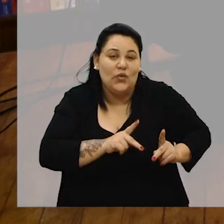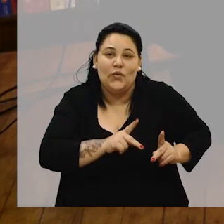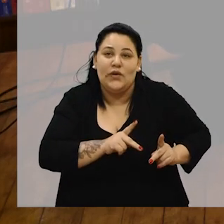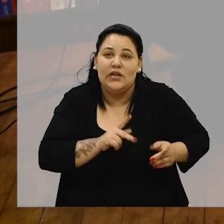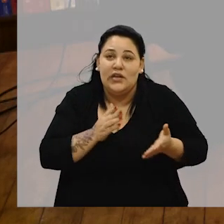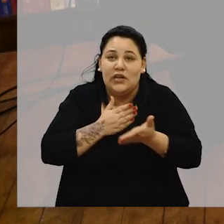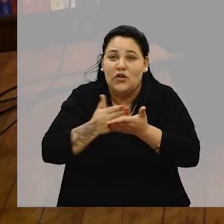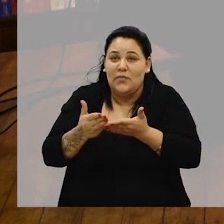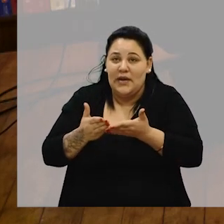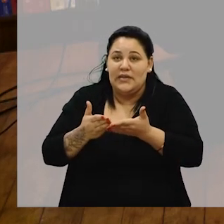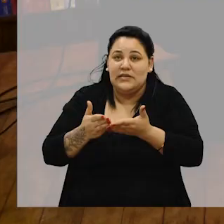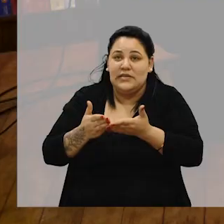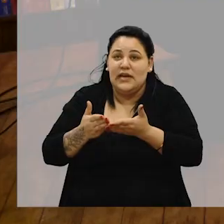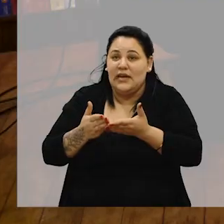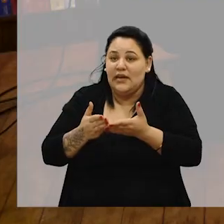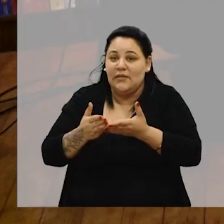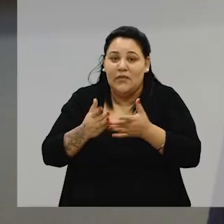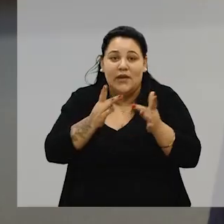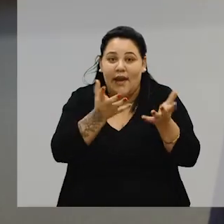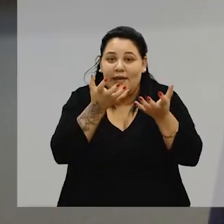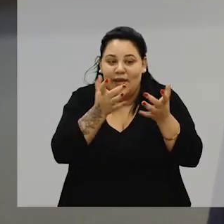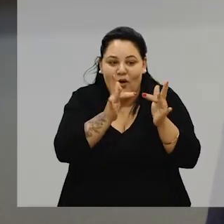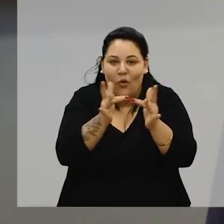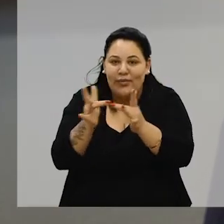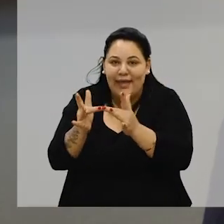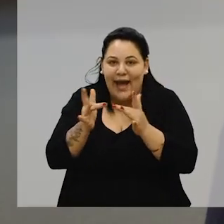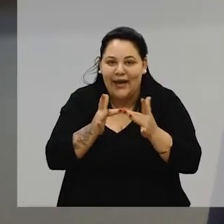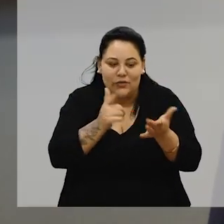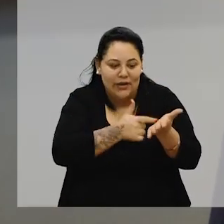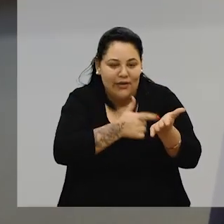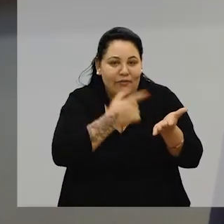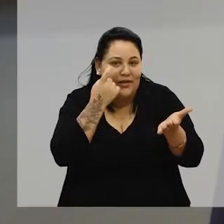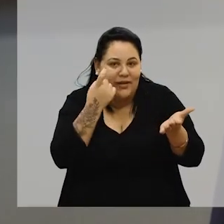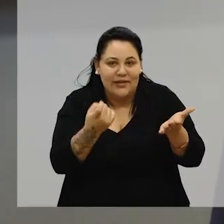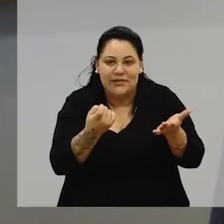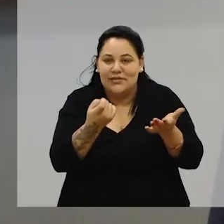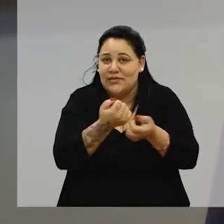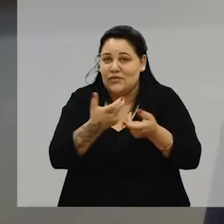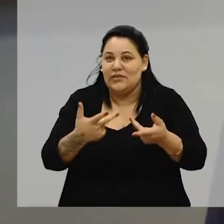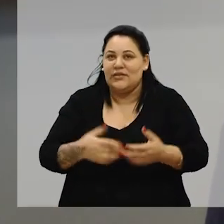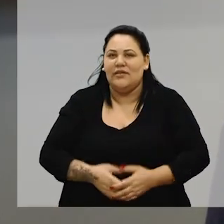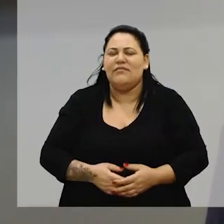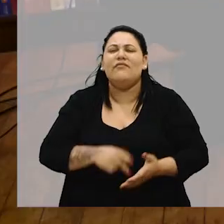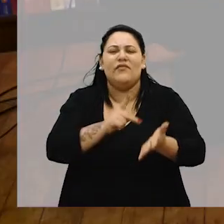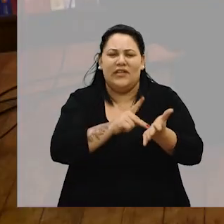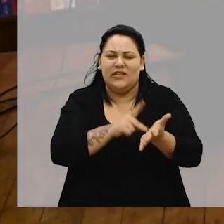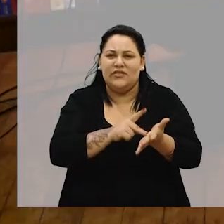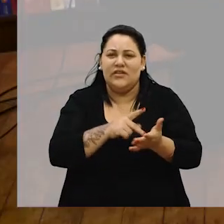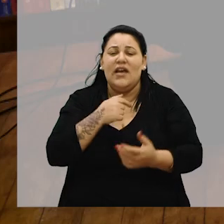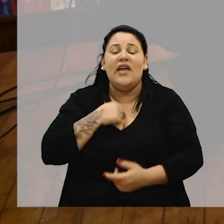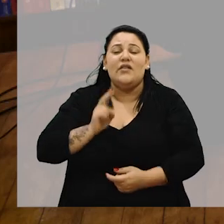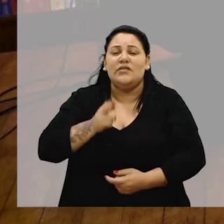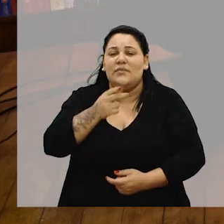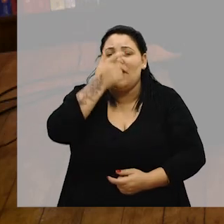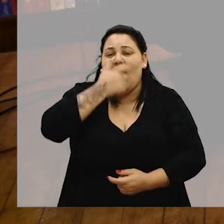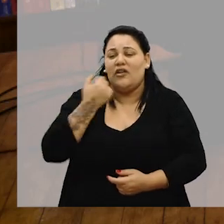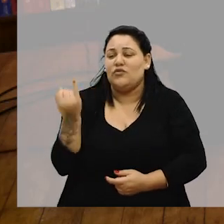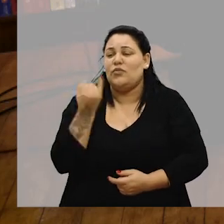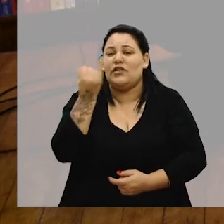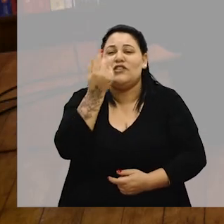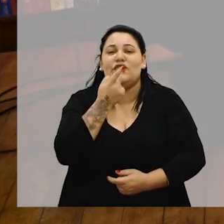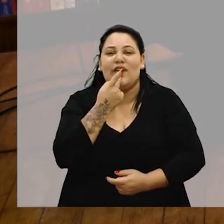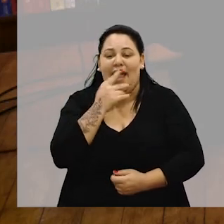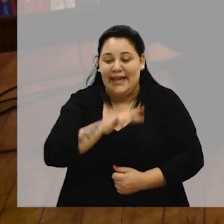descobre um novo leitor e aí ele começa a frequentar a livraria, né? Essa é a batalha. Exatamente.